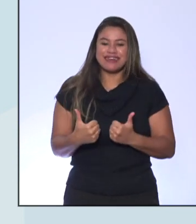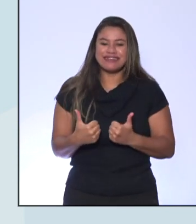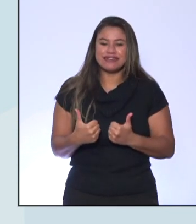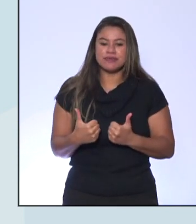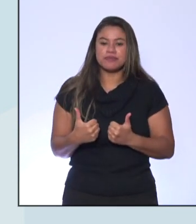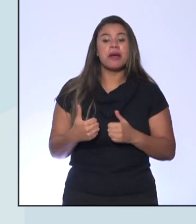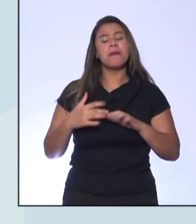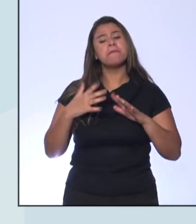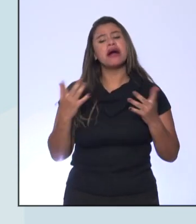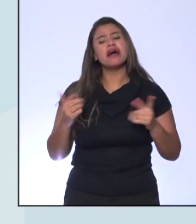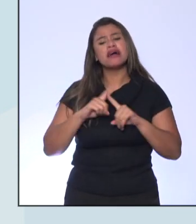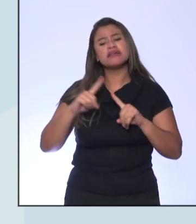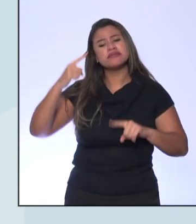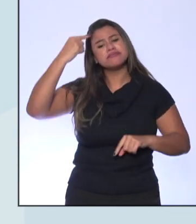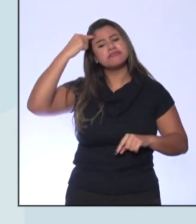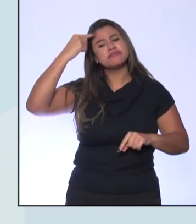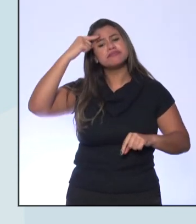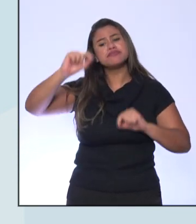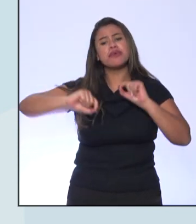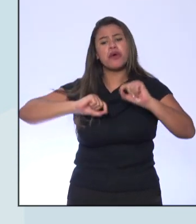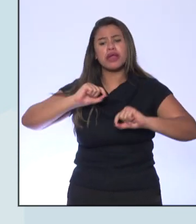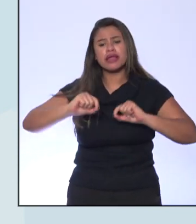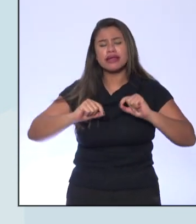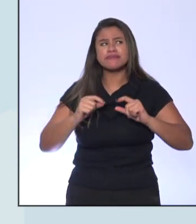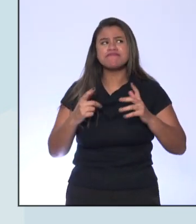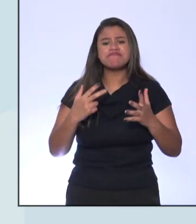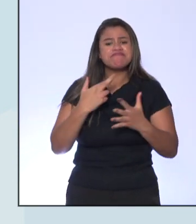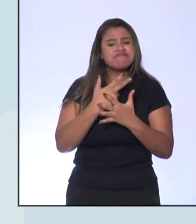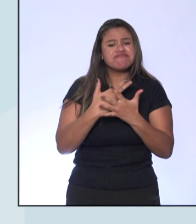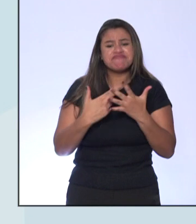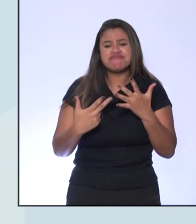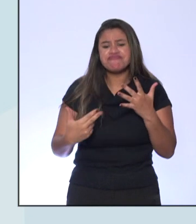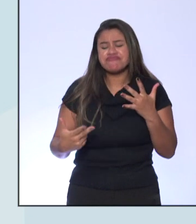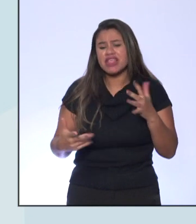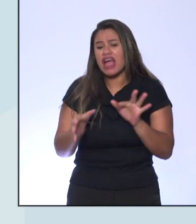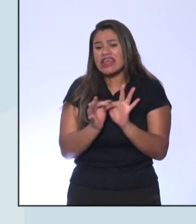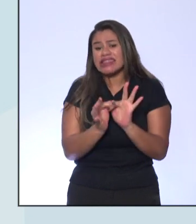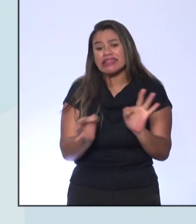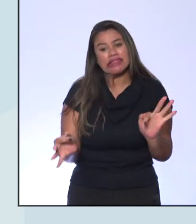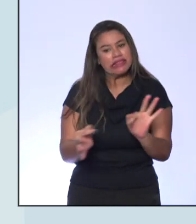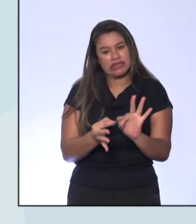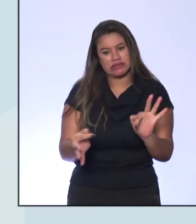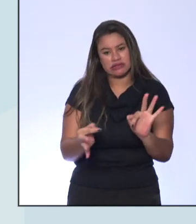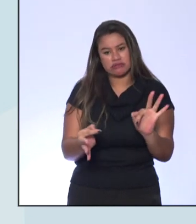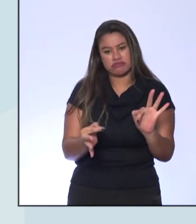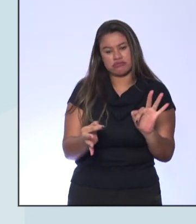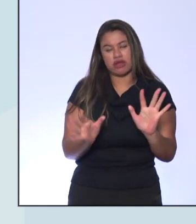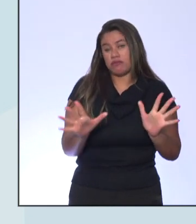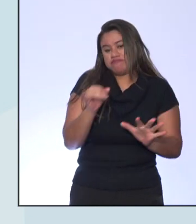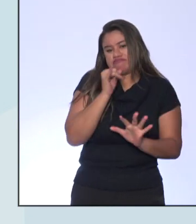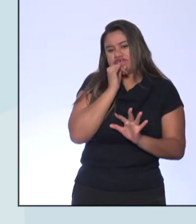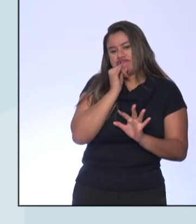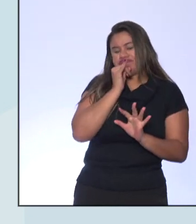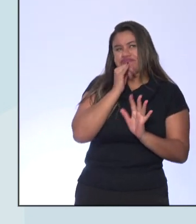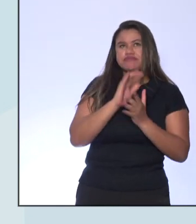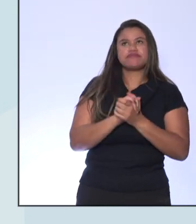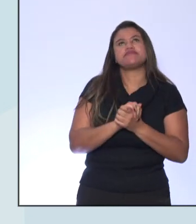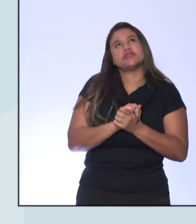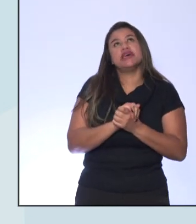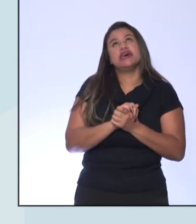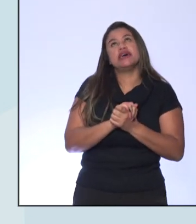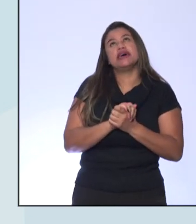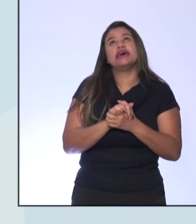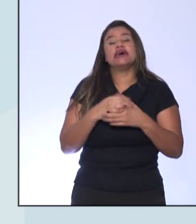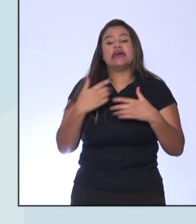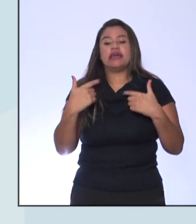isso desde os aspectos mais simples. Então, se eu tenho o que comer, se eu